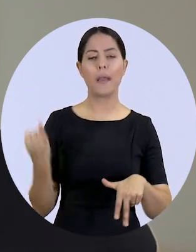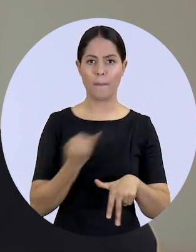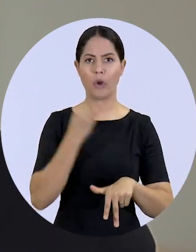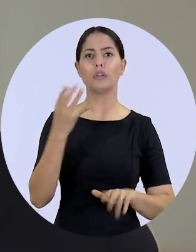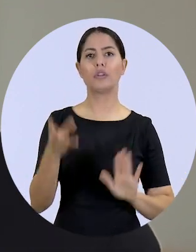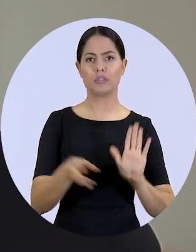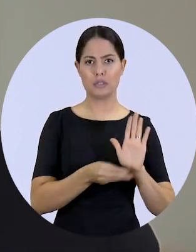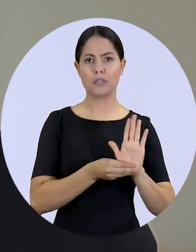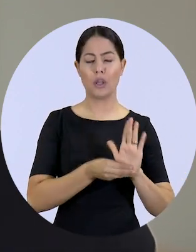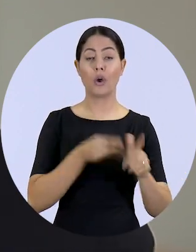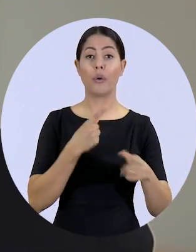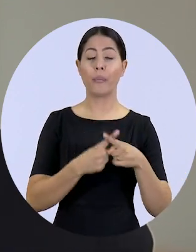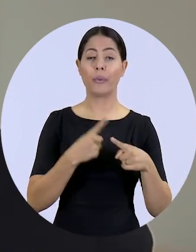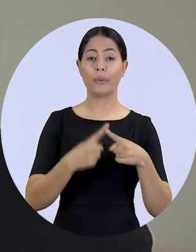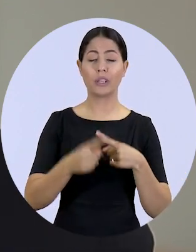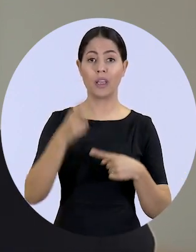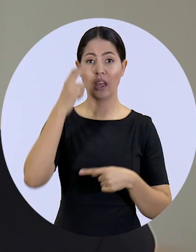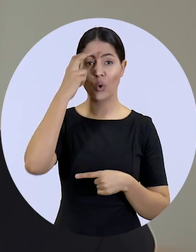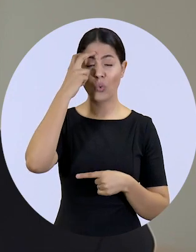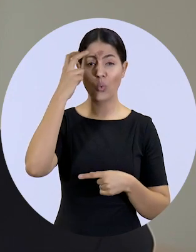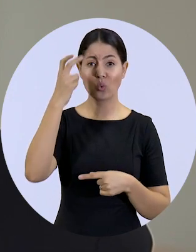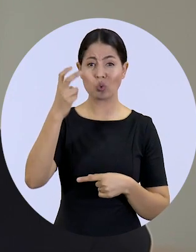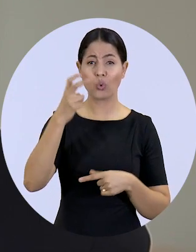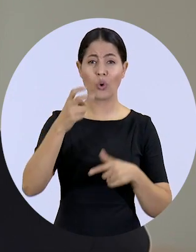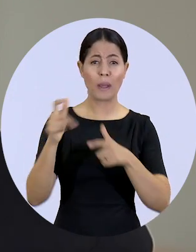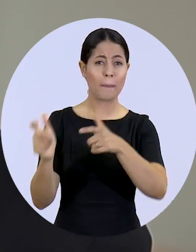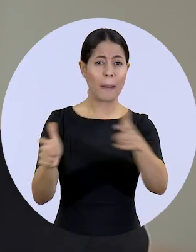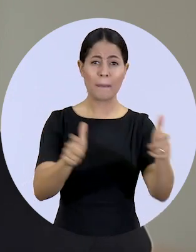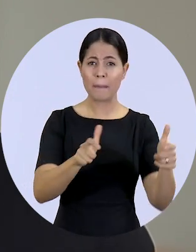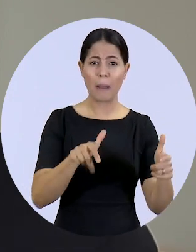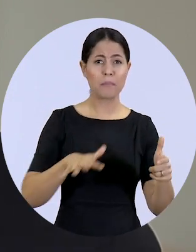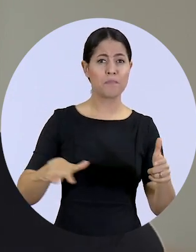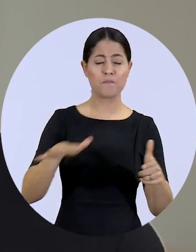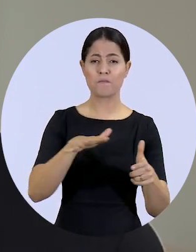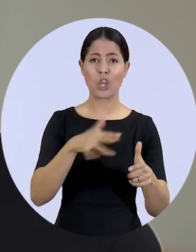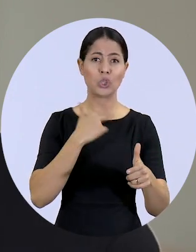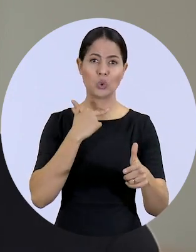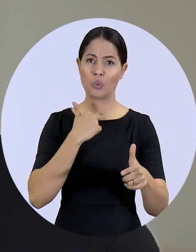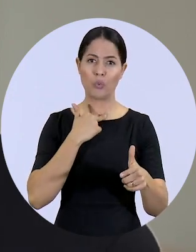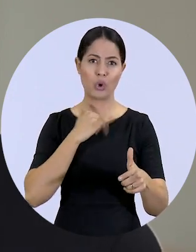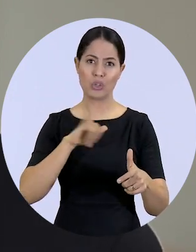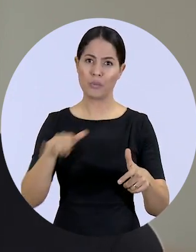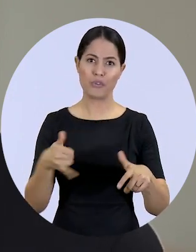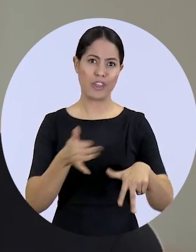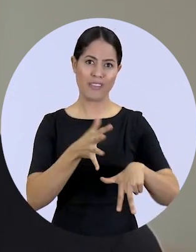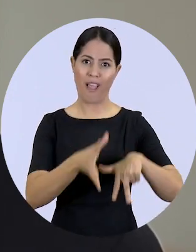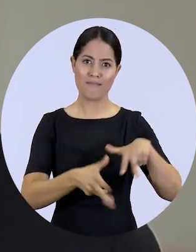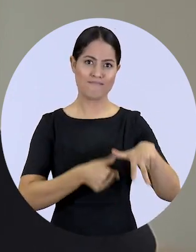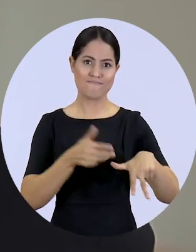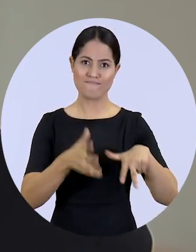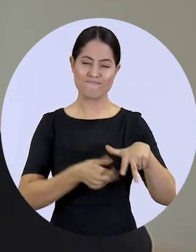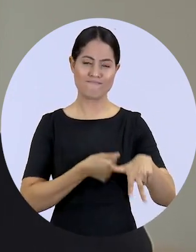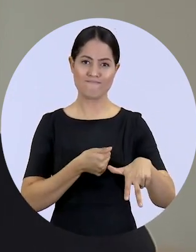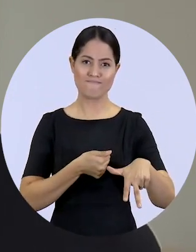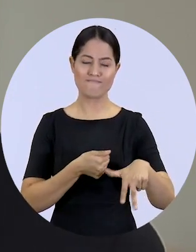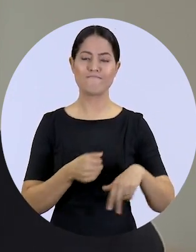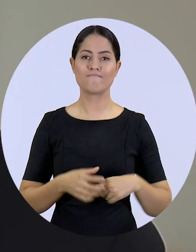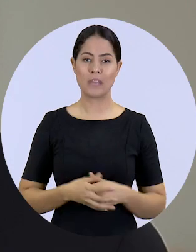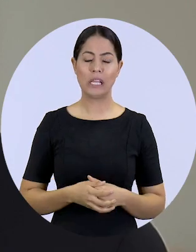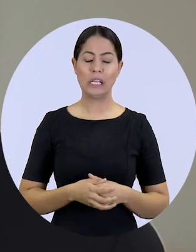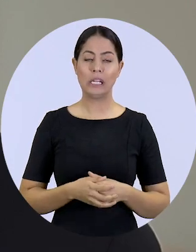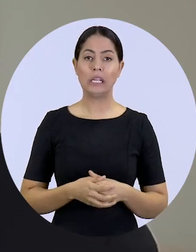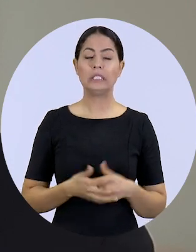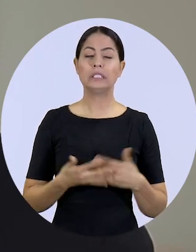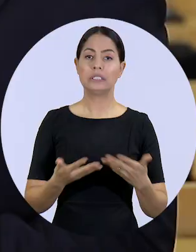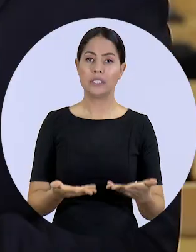esse crime. Isso seria importante porque geraria uma cultura em qualquer área de atuação que a pessoa não pode se valer da sua função para obter